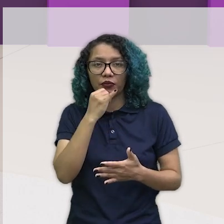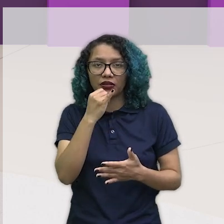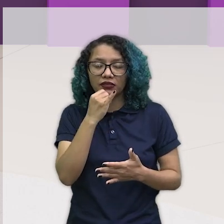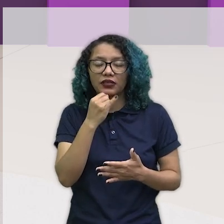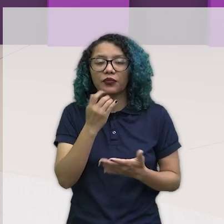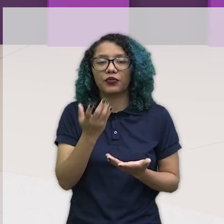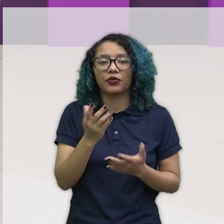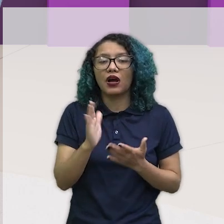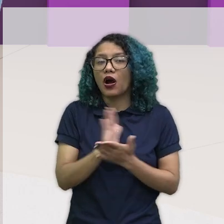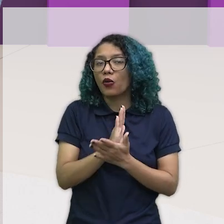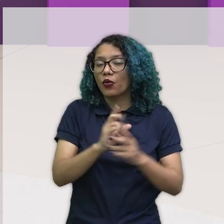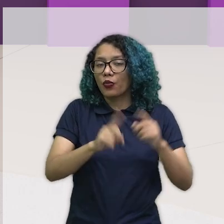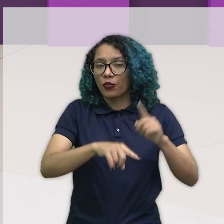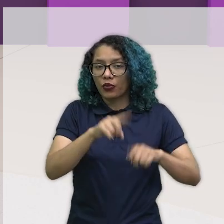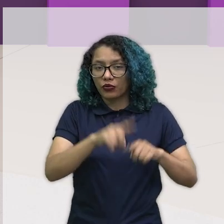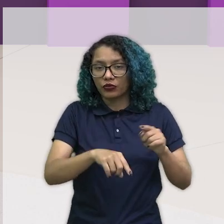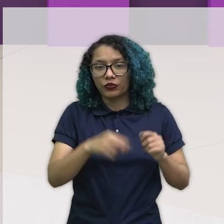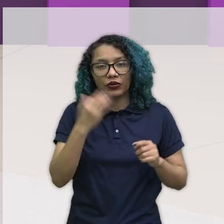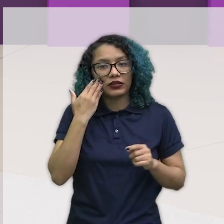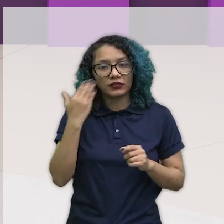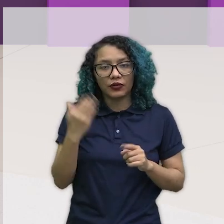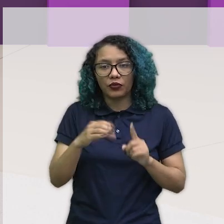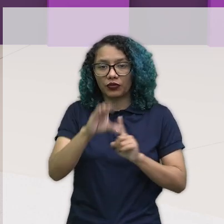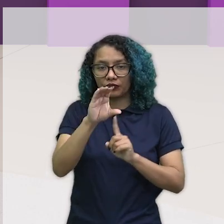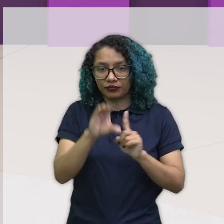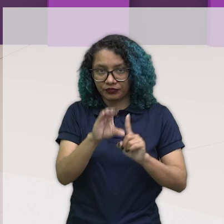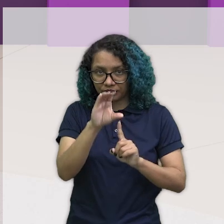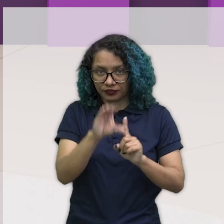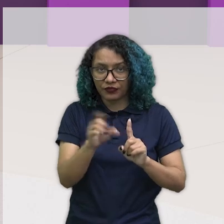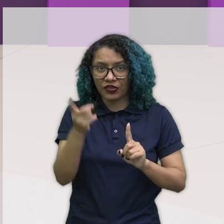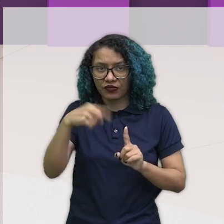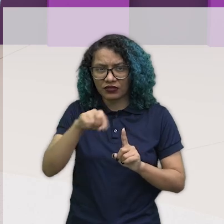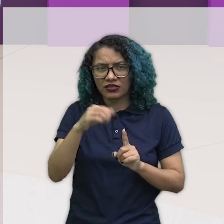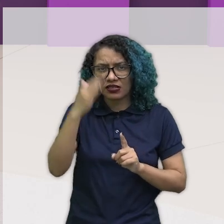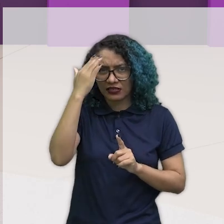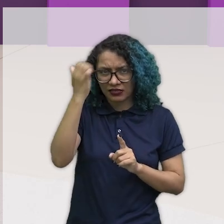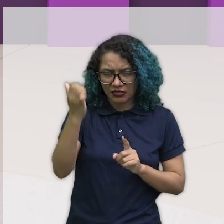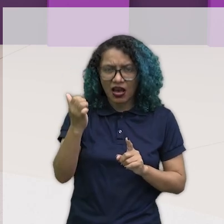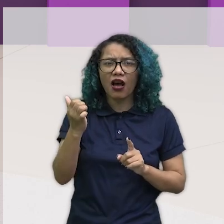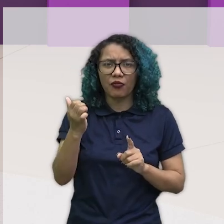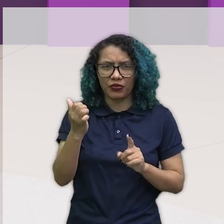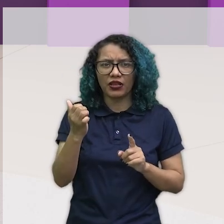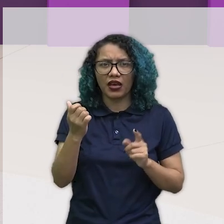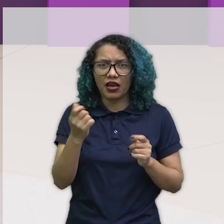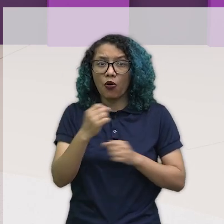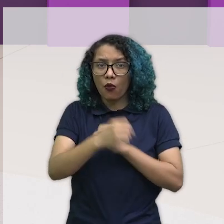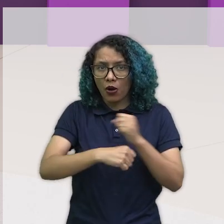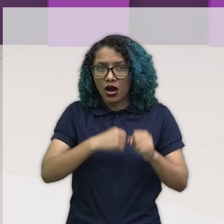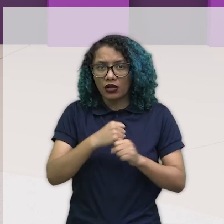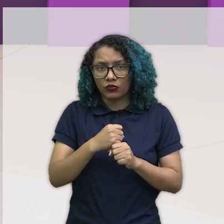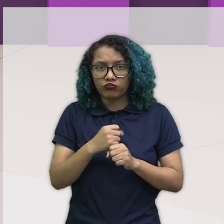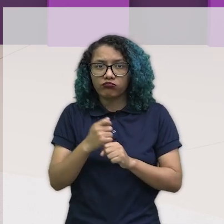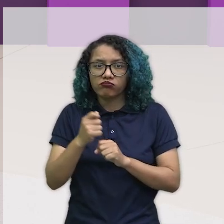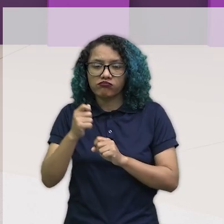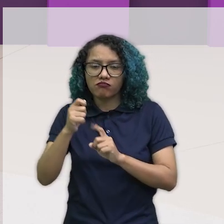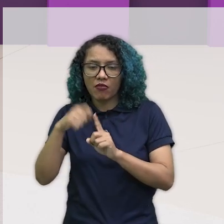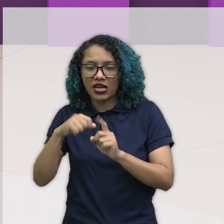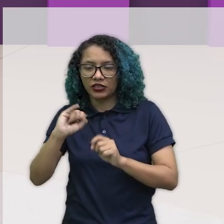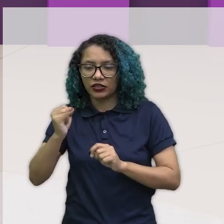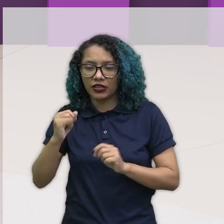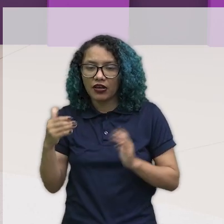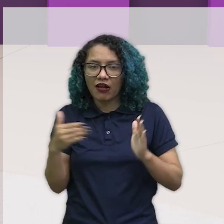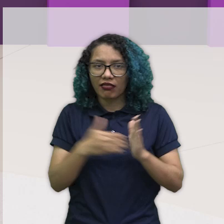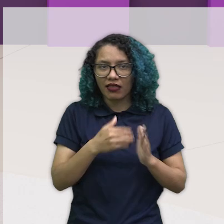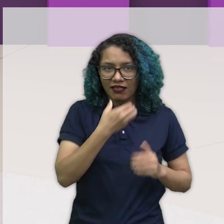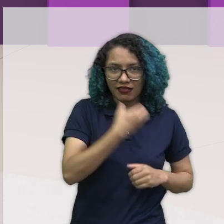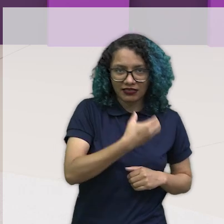São produtos, né? Nós temos aqui um calendário. Vocês sabem que o mês ele vai de janeiro a dezembro, então são 12 meses, nem mais